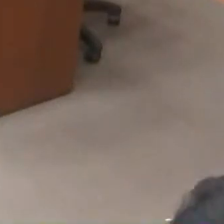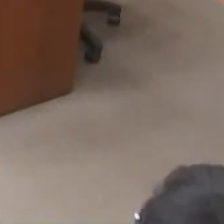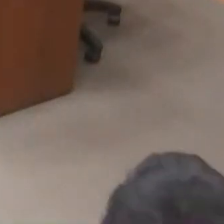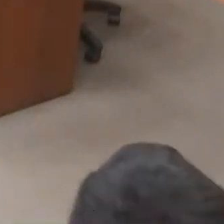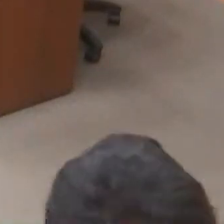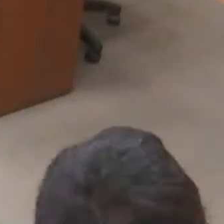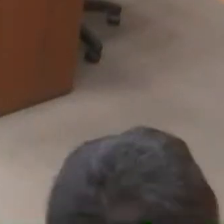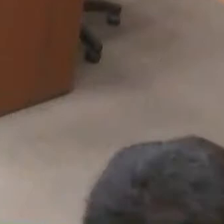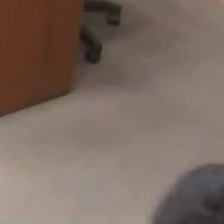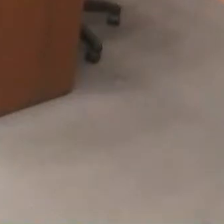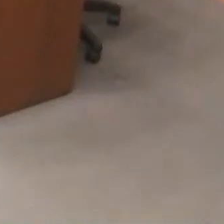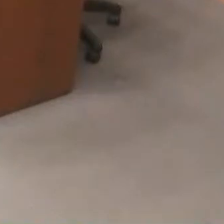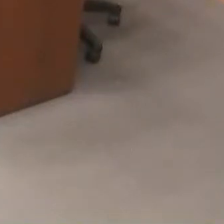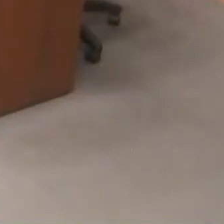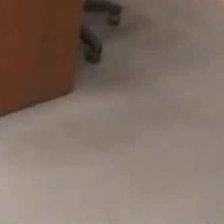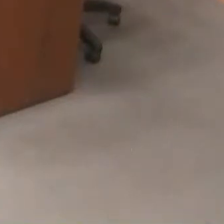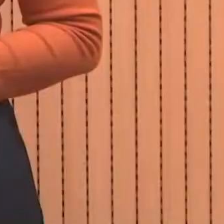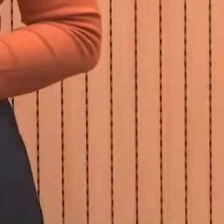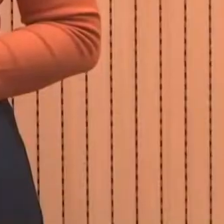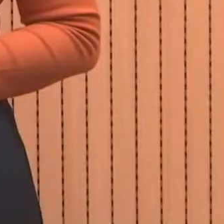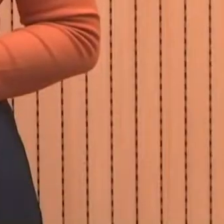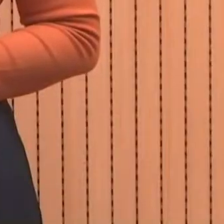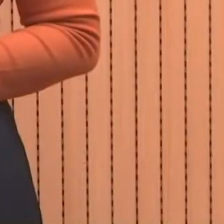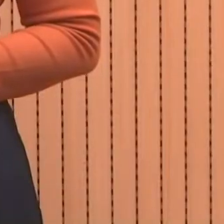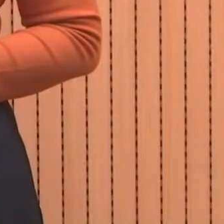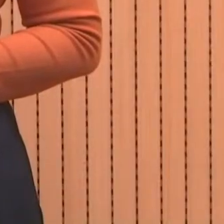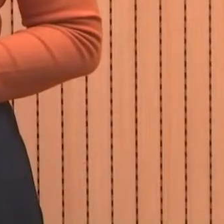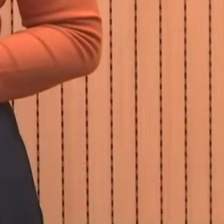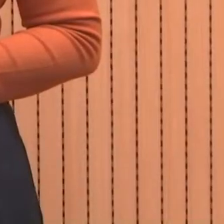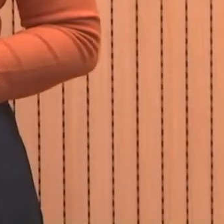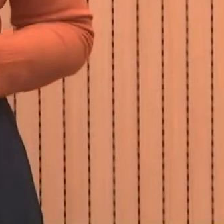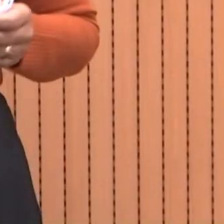Cris, espera um pouquinho, só vou falar lá, daí a gente conversa.